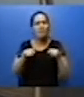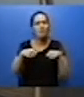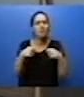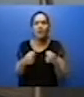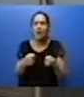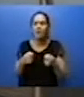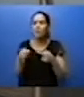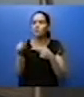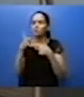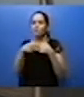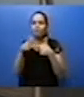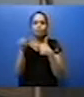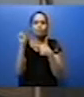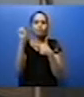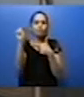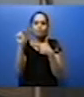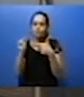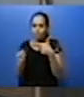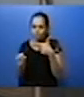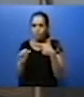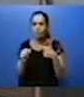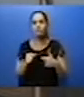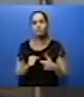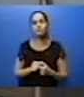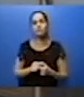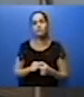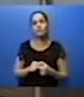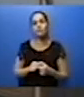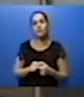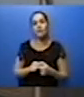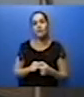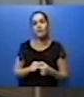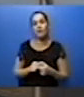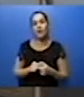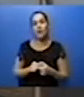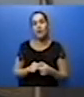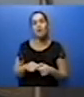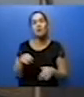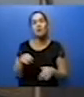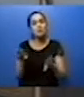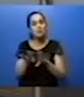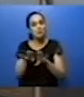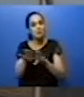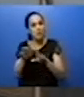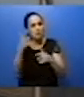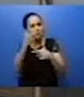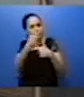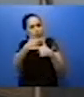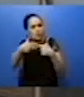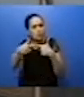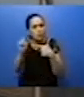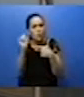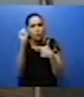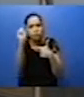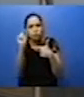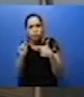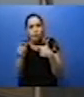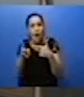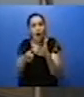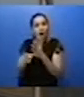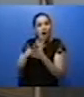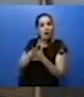sempre tá é bom para simples de carro antes de multiplicar como caria